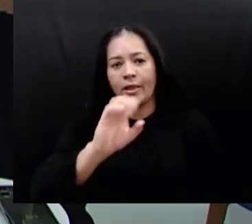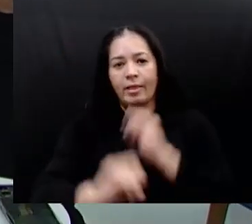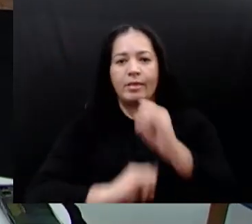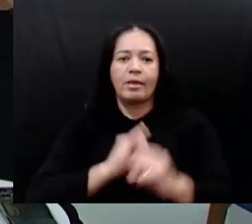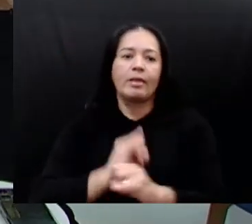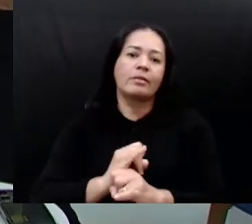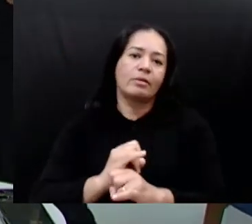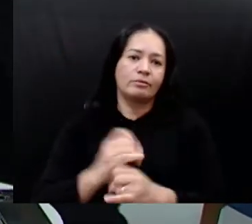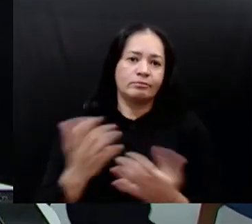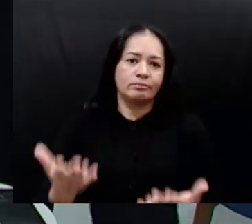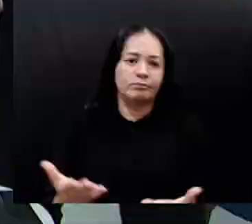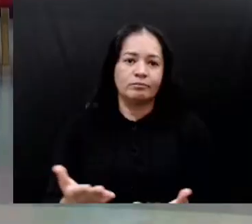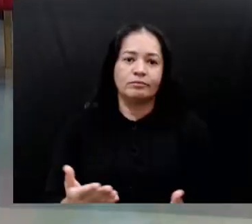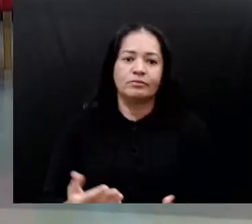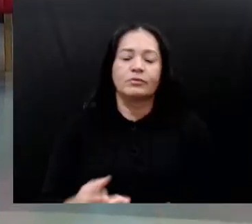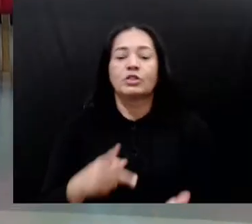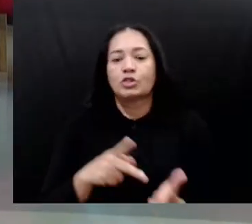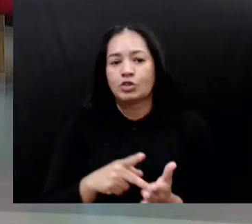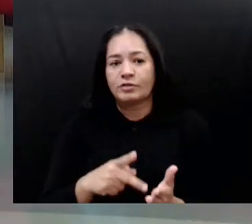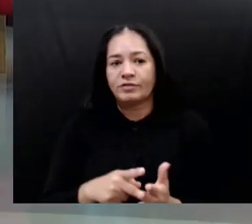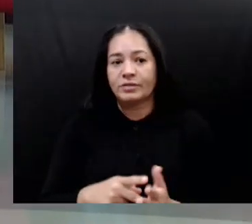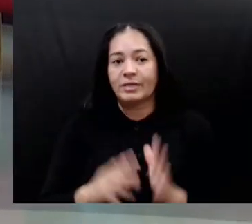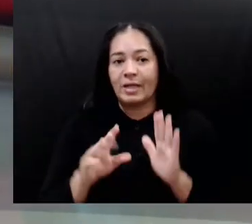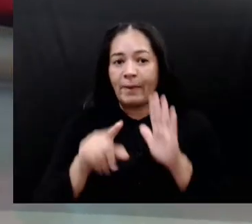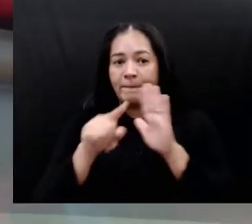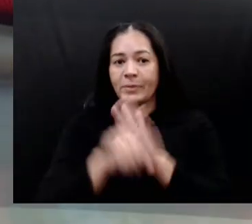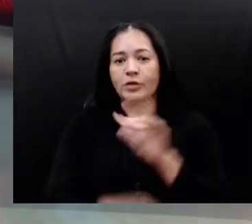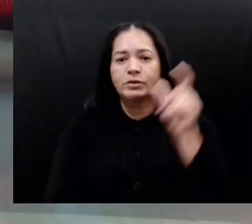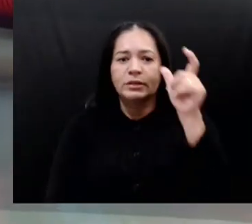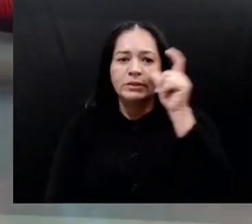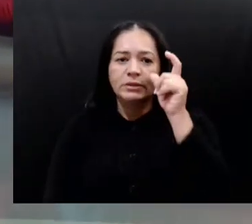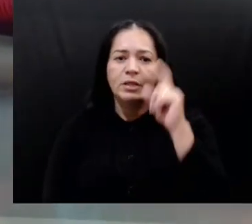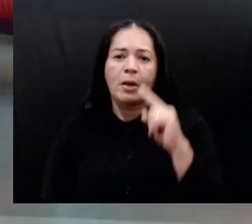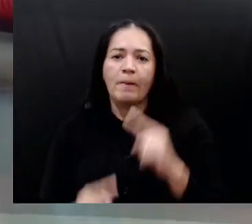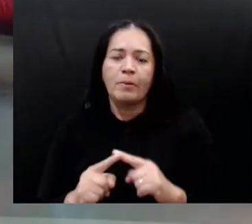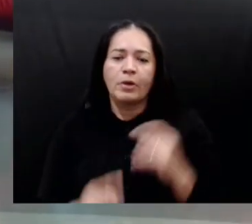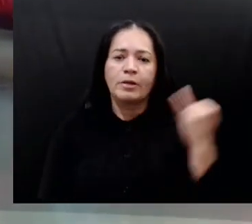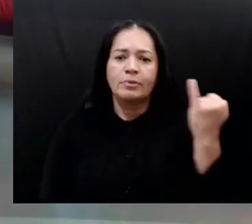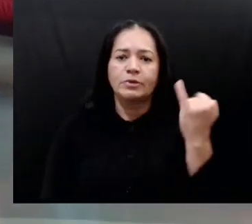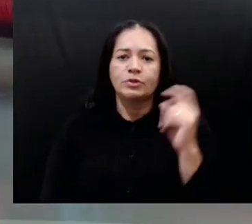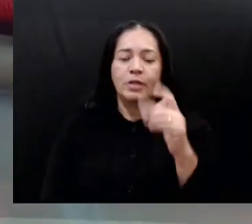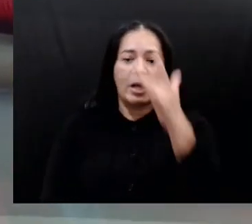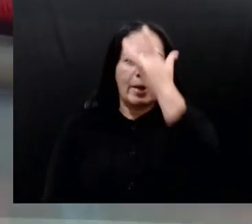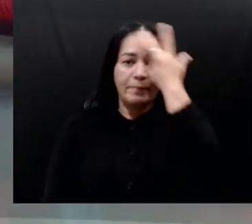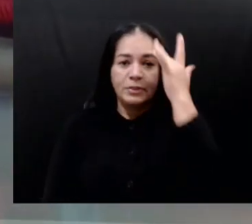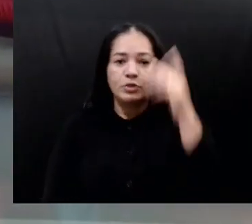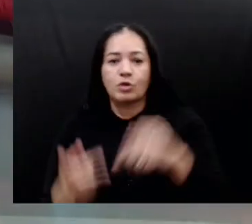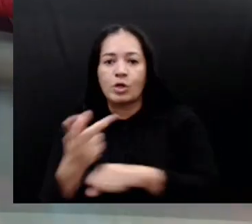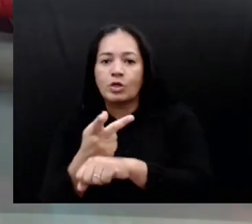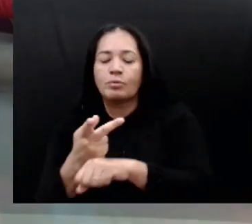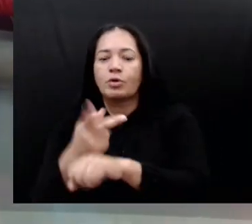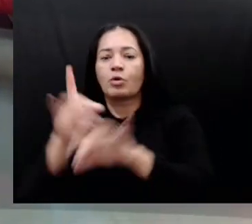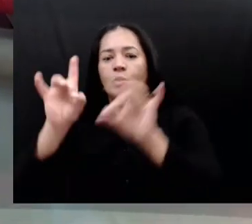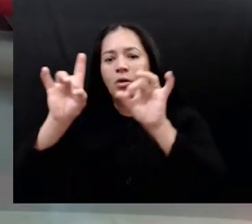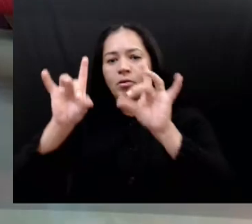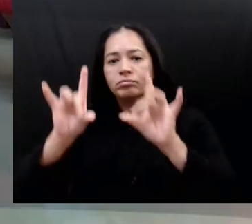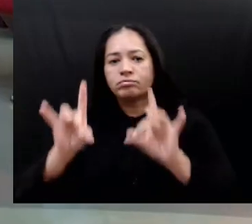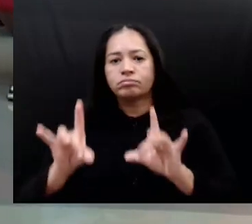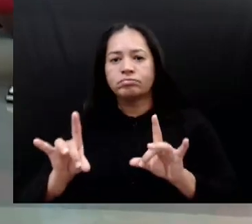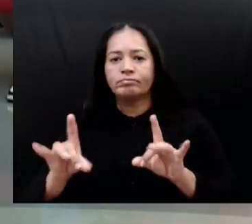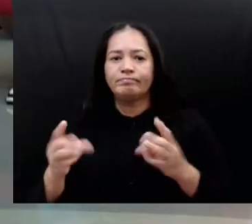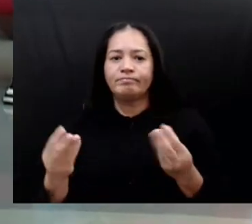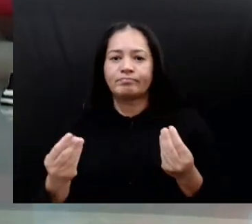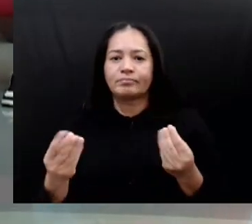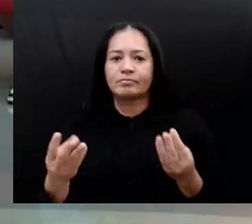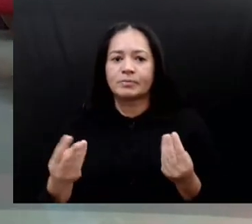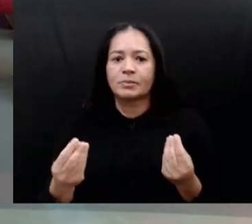de fato, essa pergunta é interessante porque é muito importante para quem está buscando uma especialização buscar por um